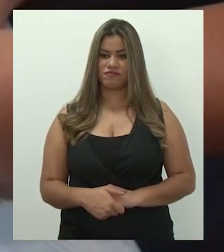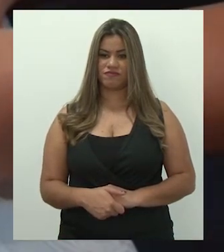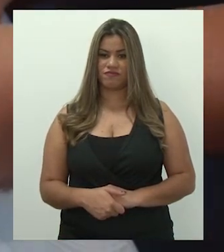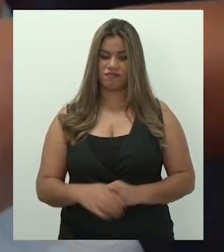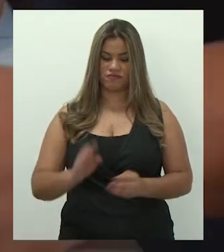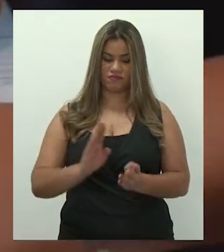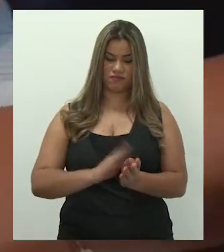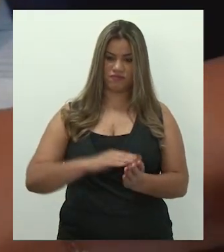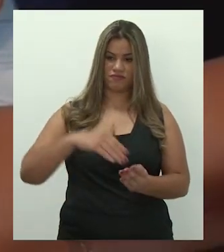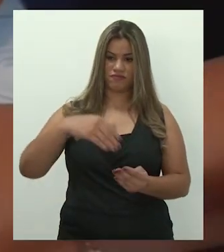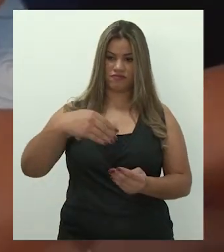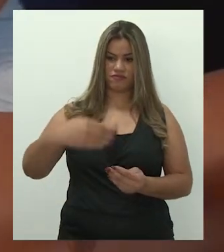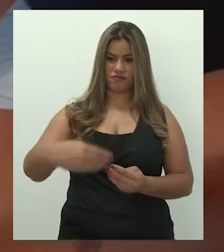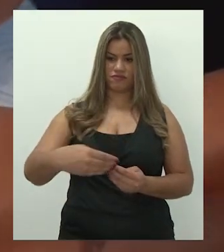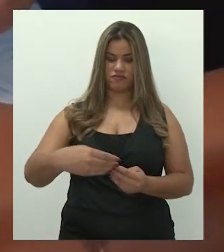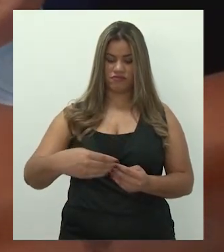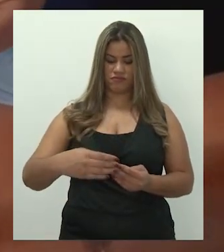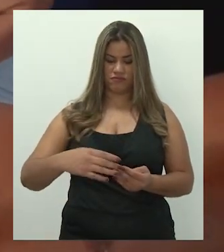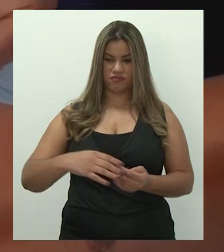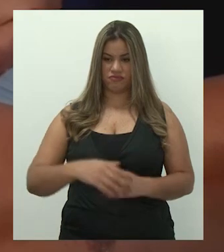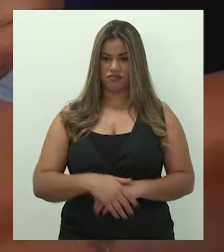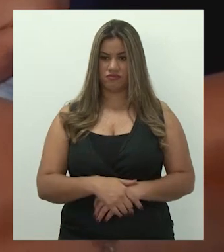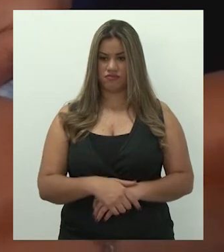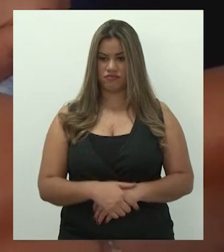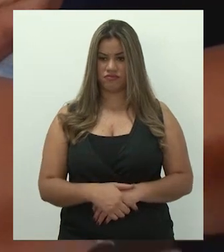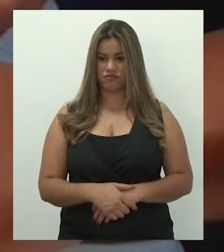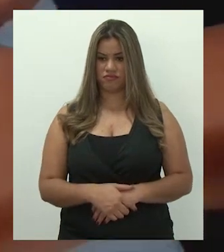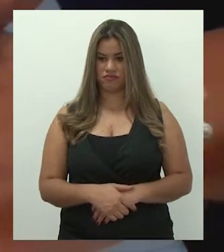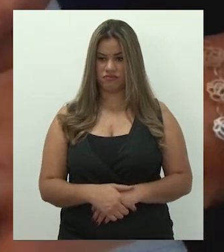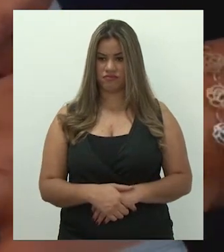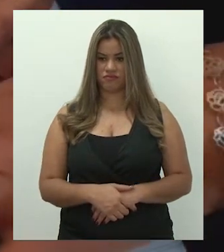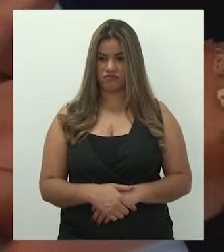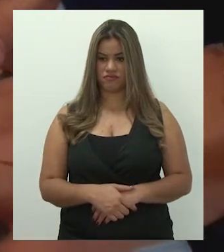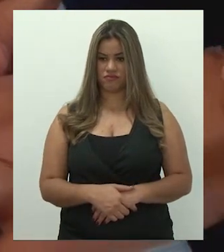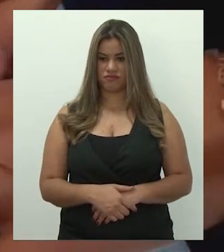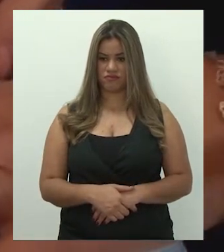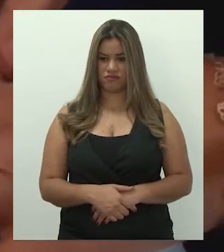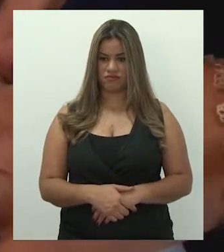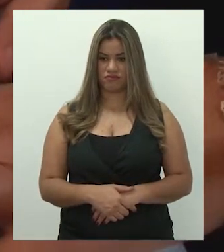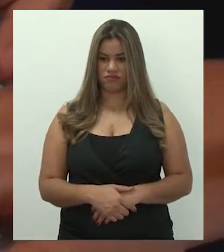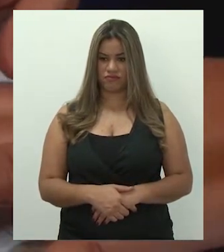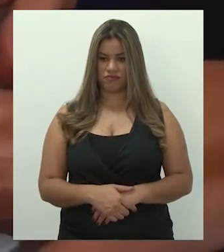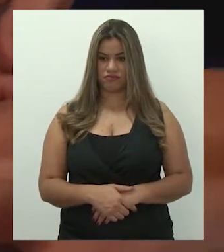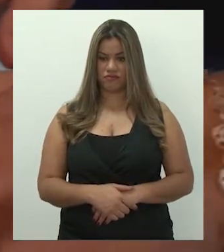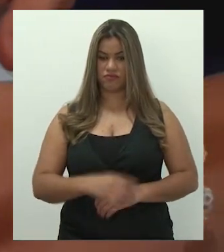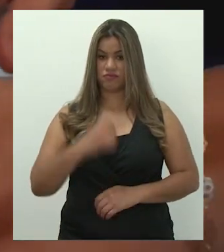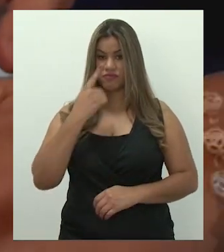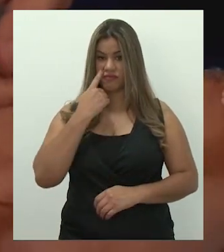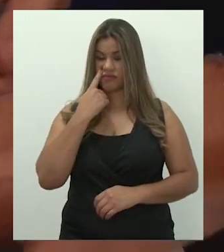Levante o último retângulo de baixo, traga-o para frente.